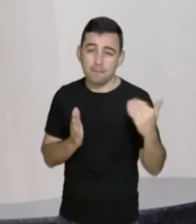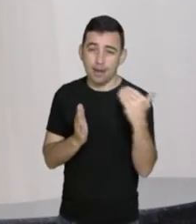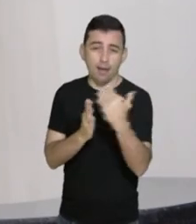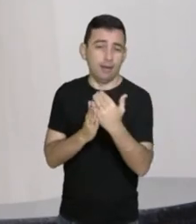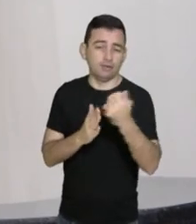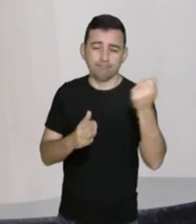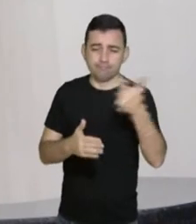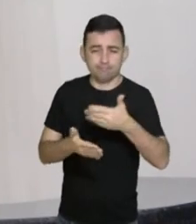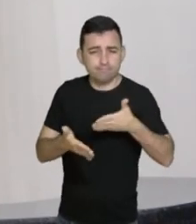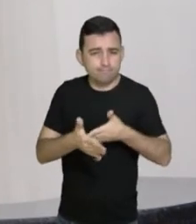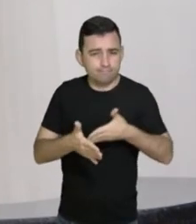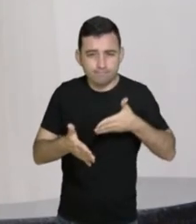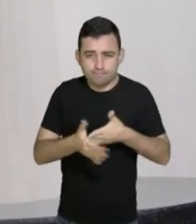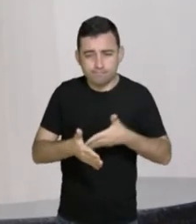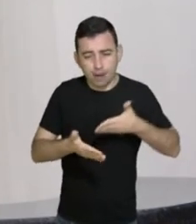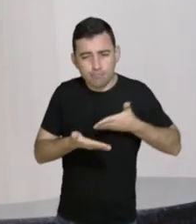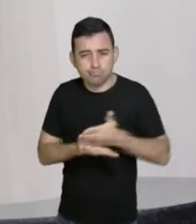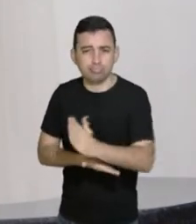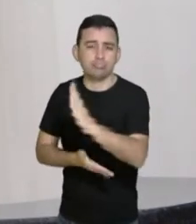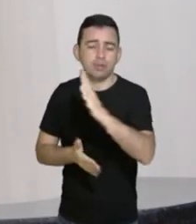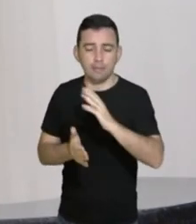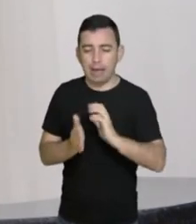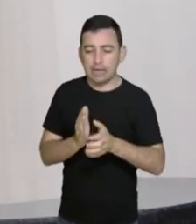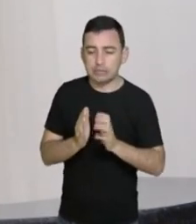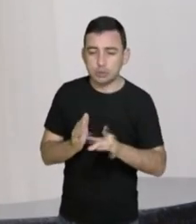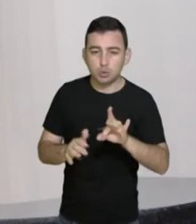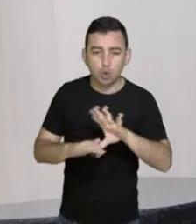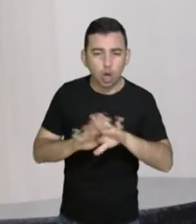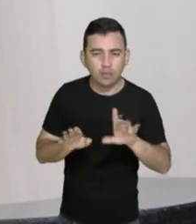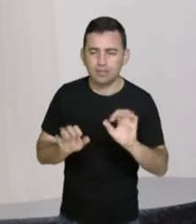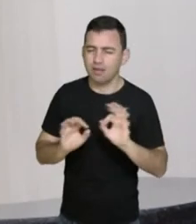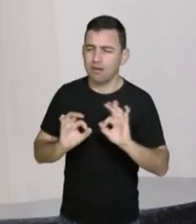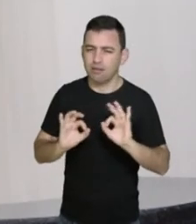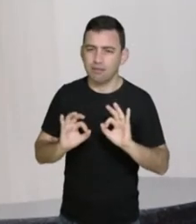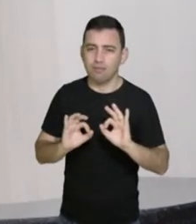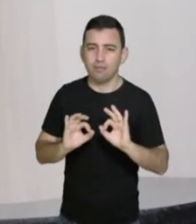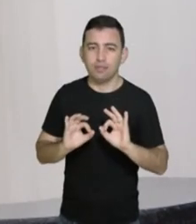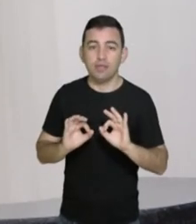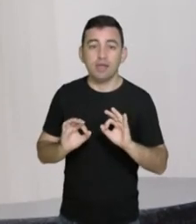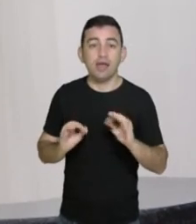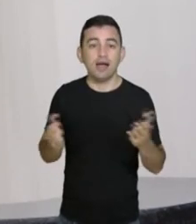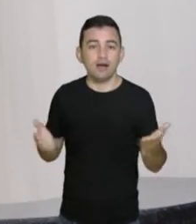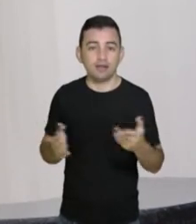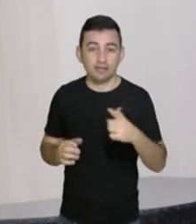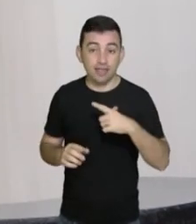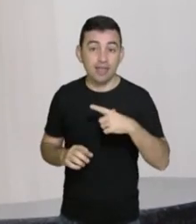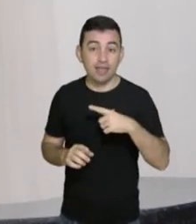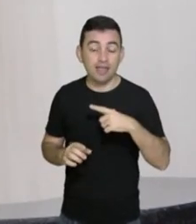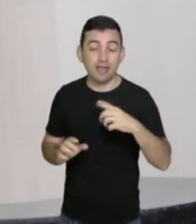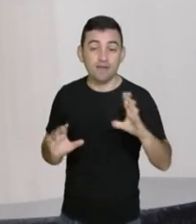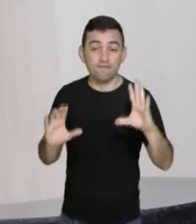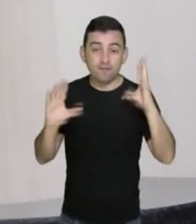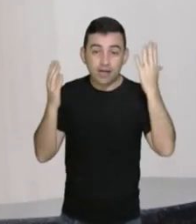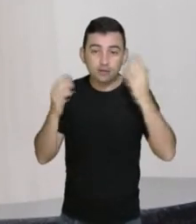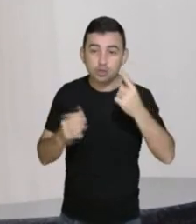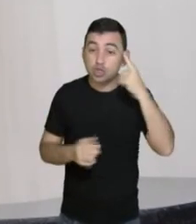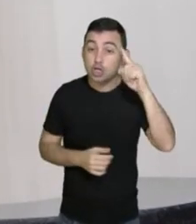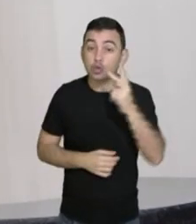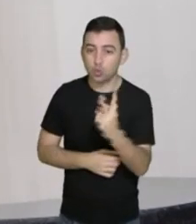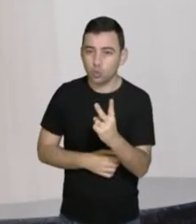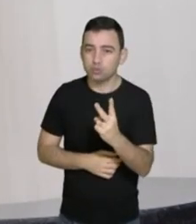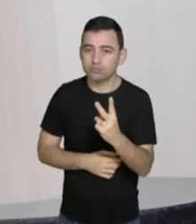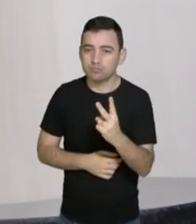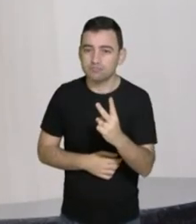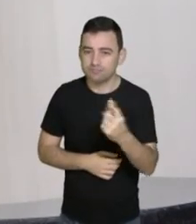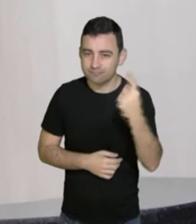fronteiras, das barreiras partidárias. E eu destaco o evento do dia 2, o que me chamou a atenção, senhor